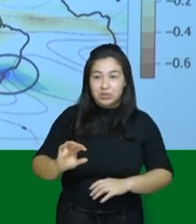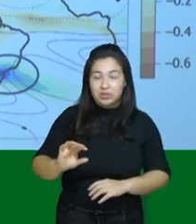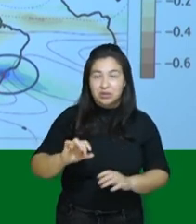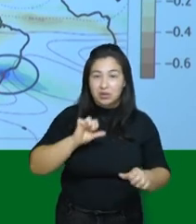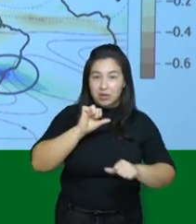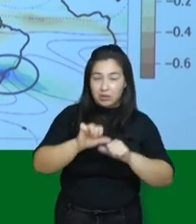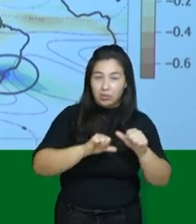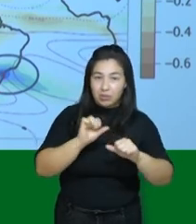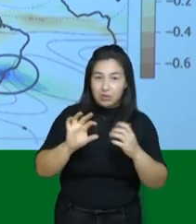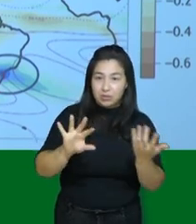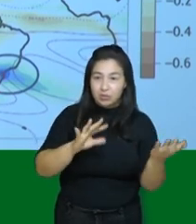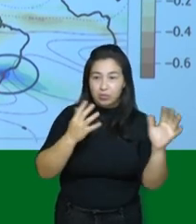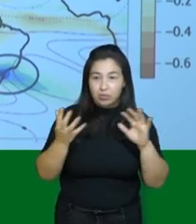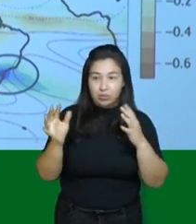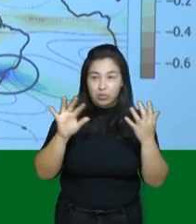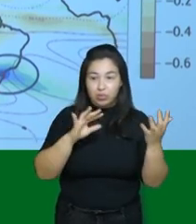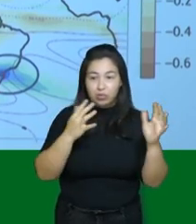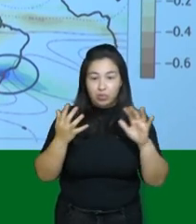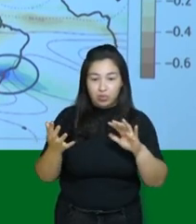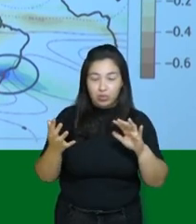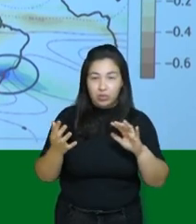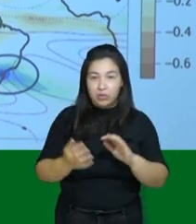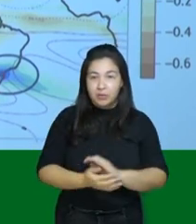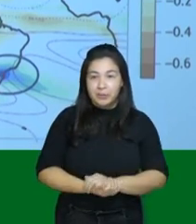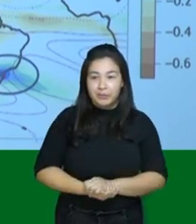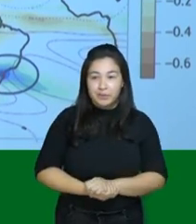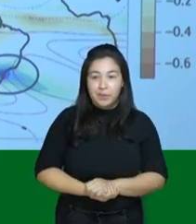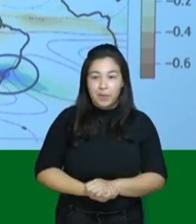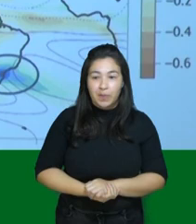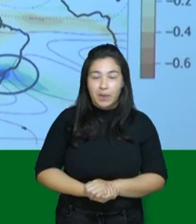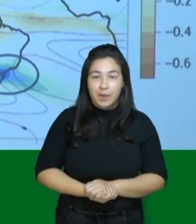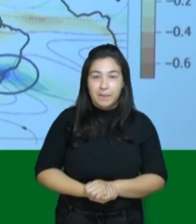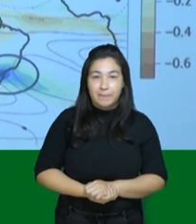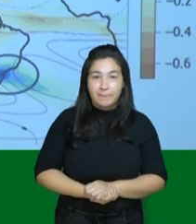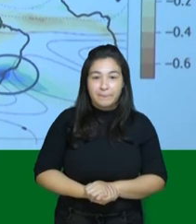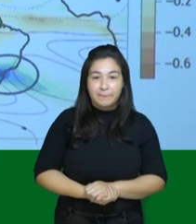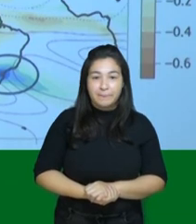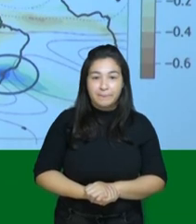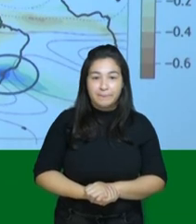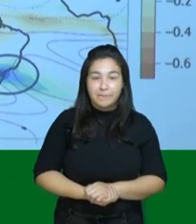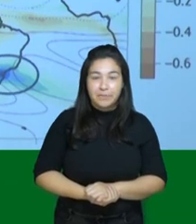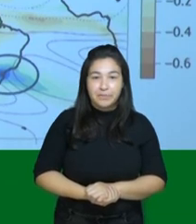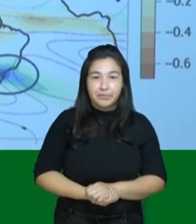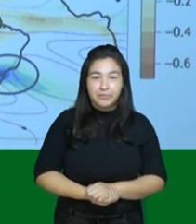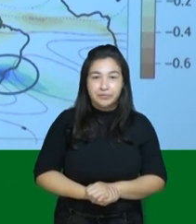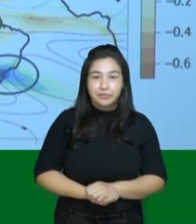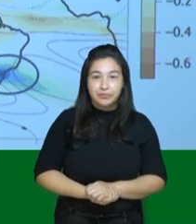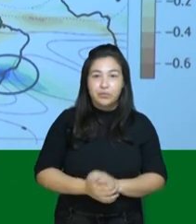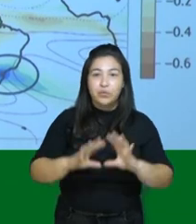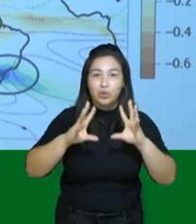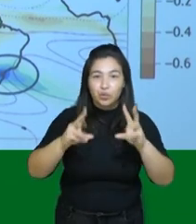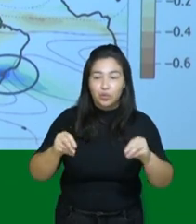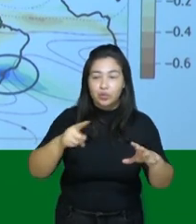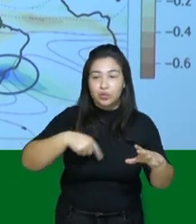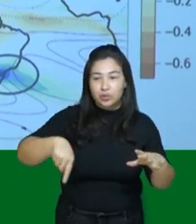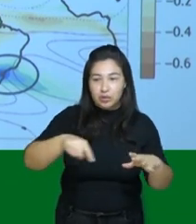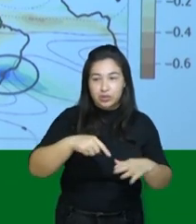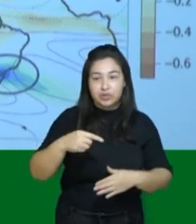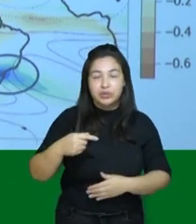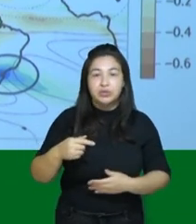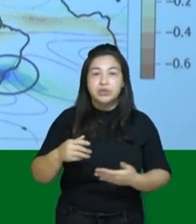intensificar essas precipitações no sul do país. Então, como que a gente não usa essa informação para o nosso benefício?